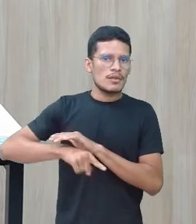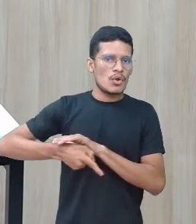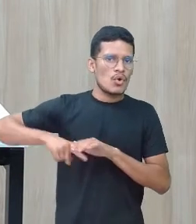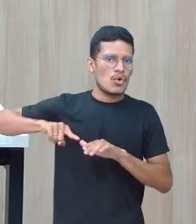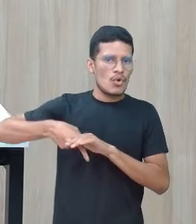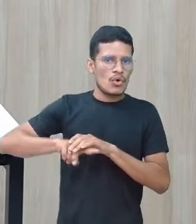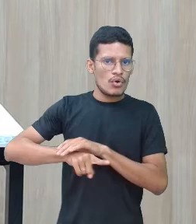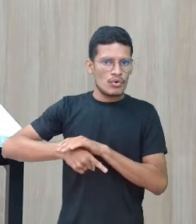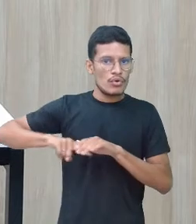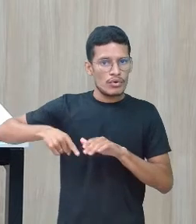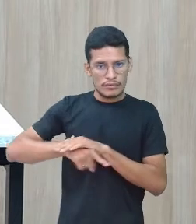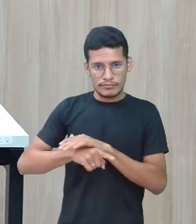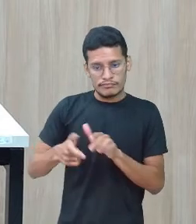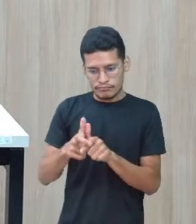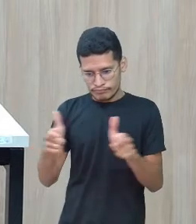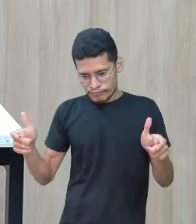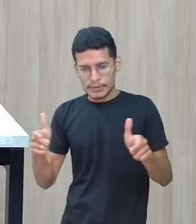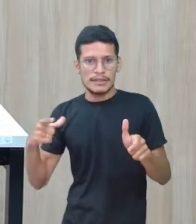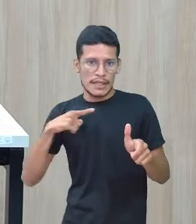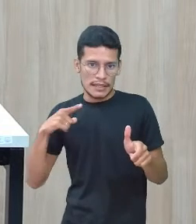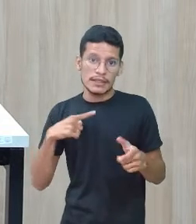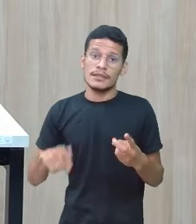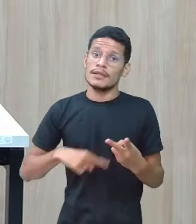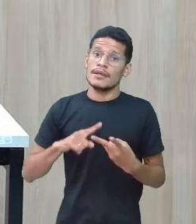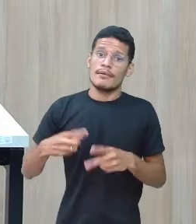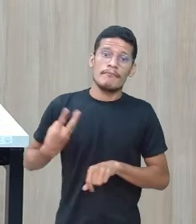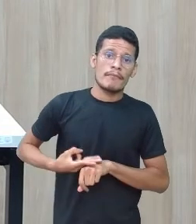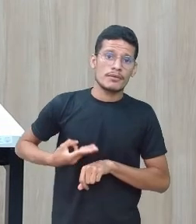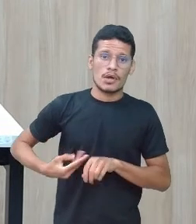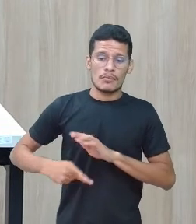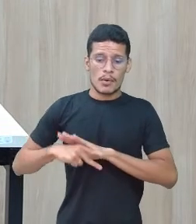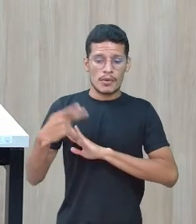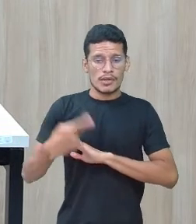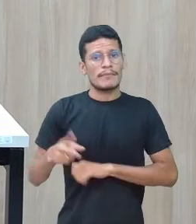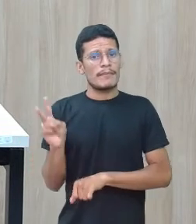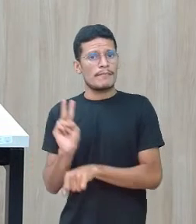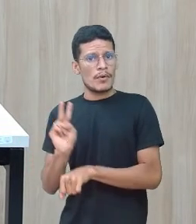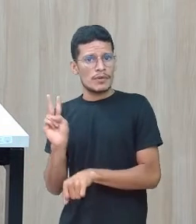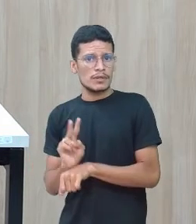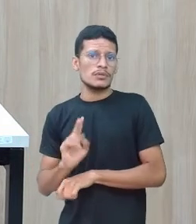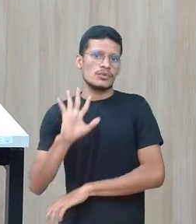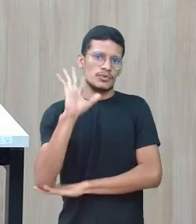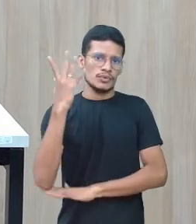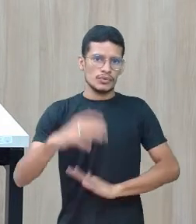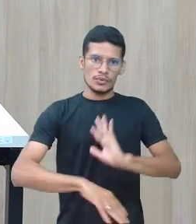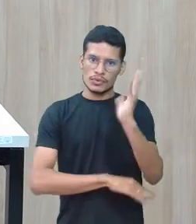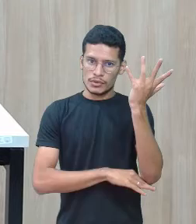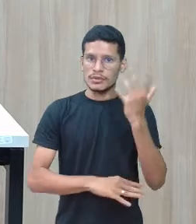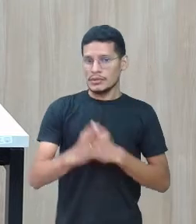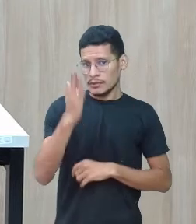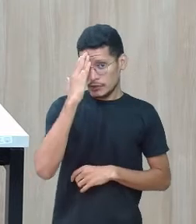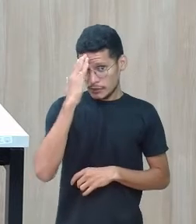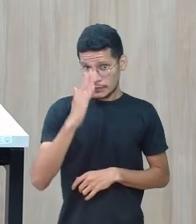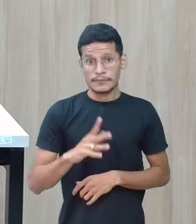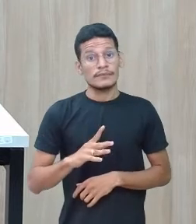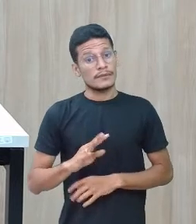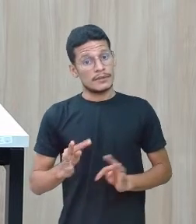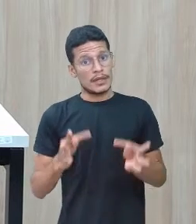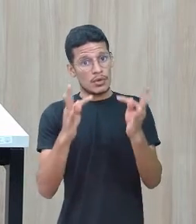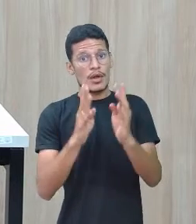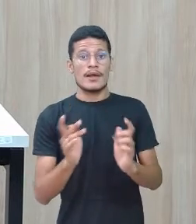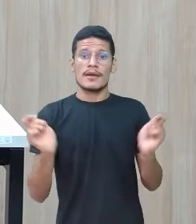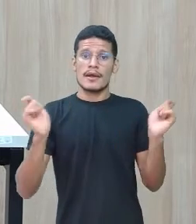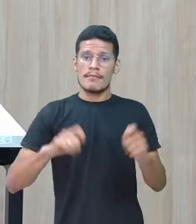poluição grande, e também por metais, protegendo assim o meio ambiente. Então, a